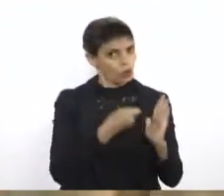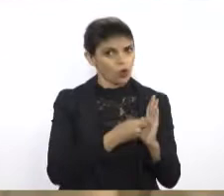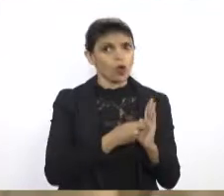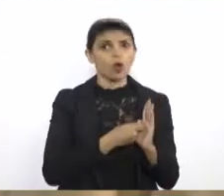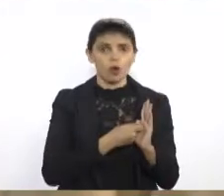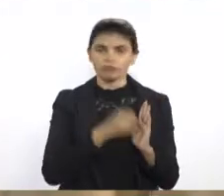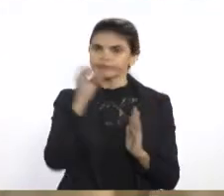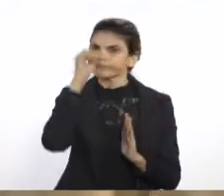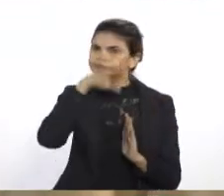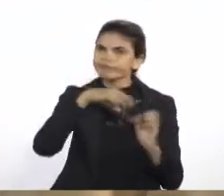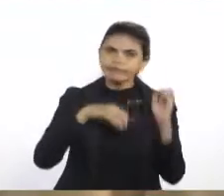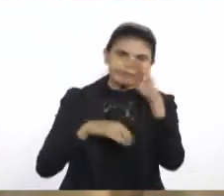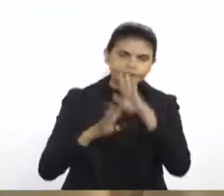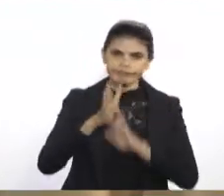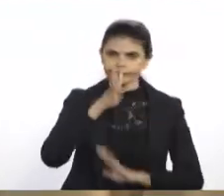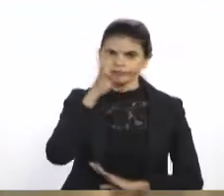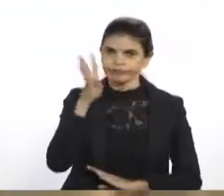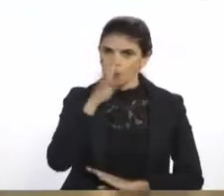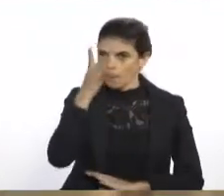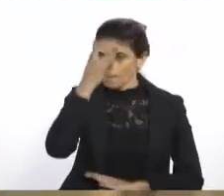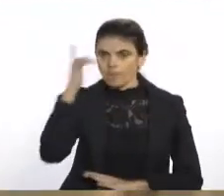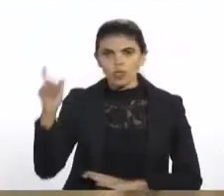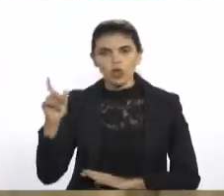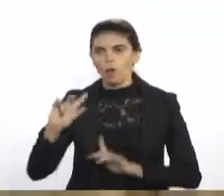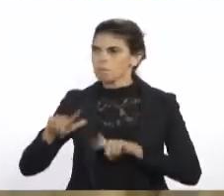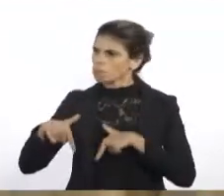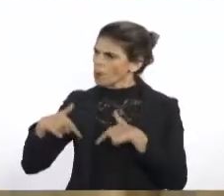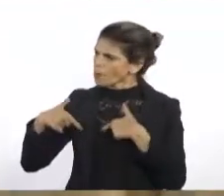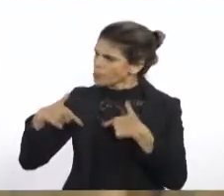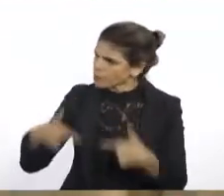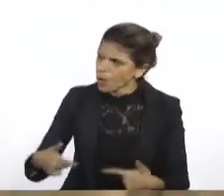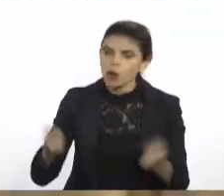completamente absurdas para que uma pessoa possa empreender,